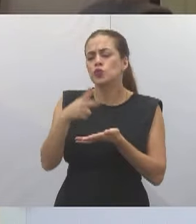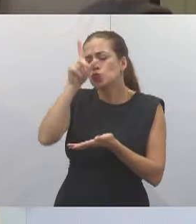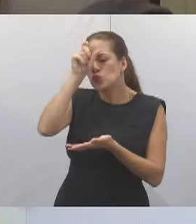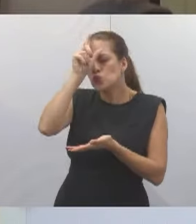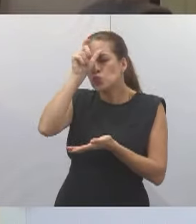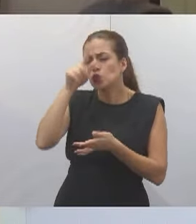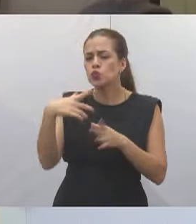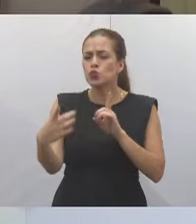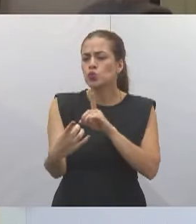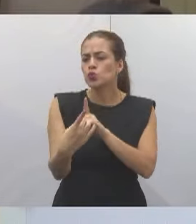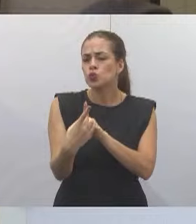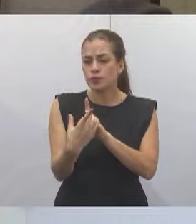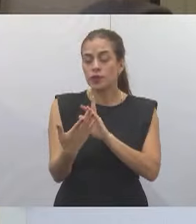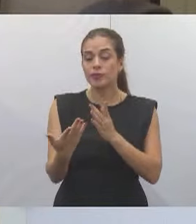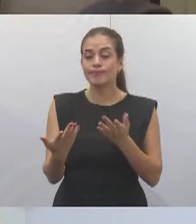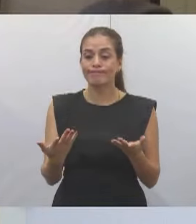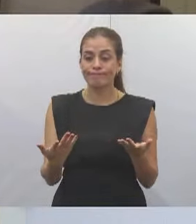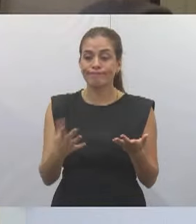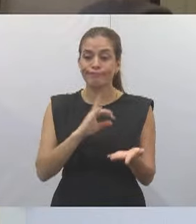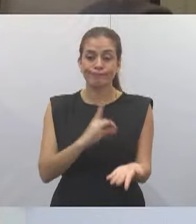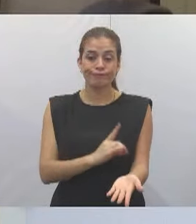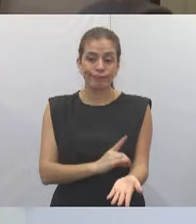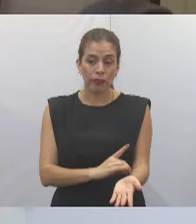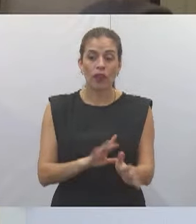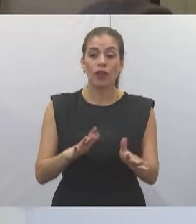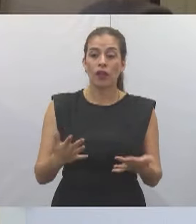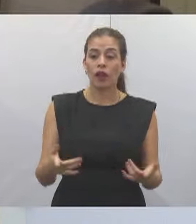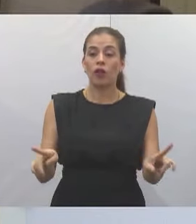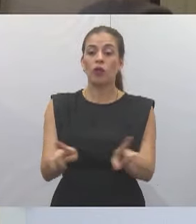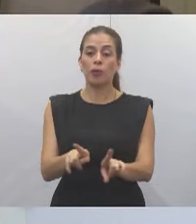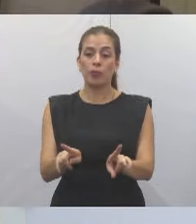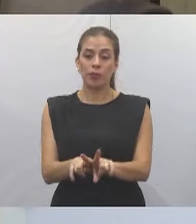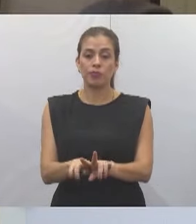dengue. E também nós precisamos